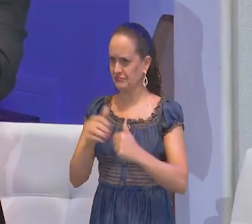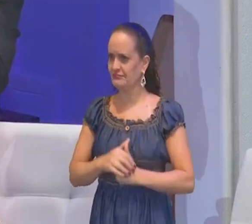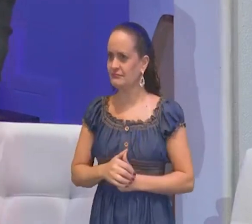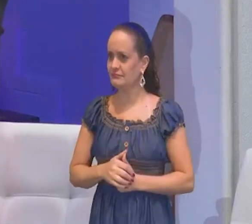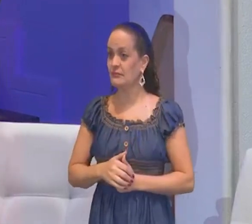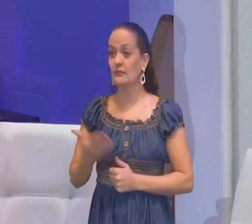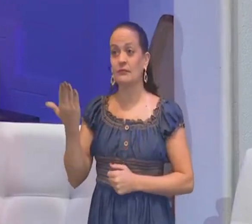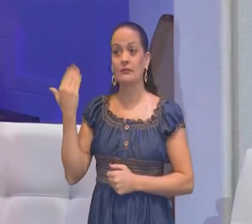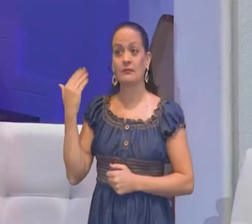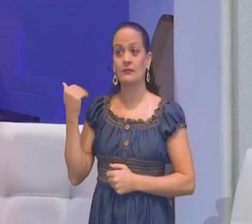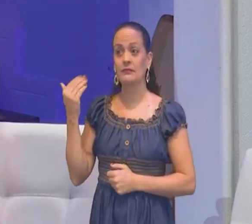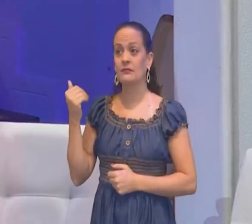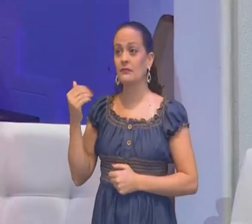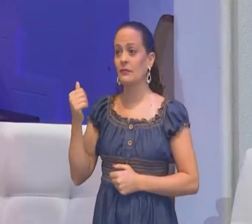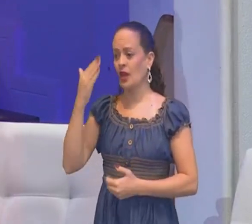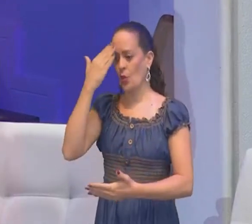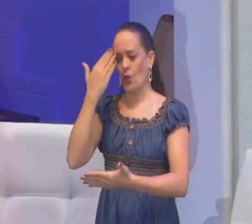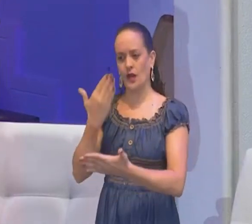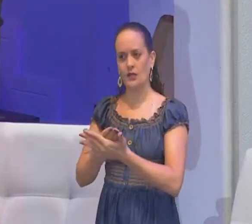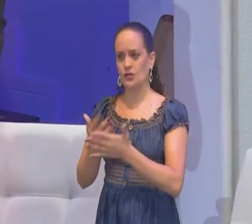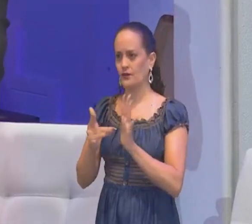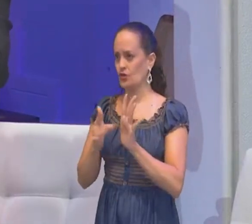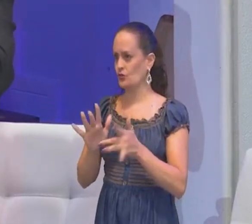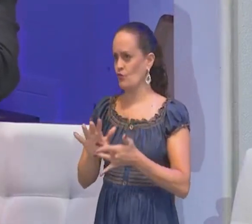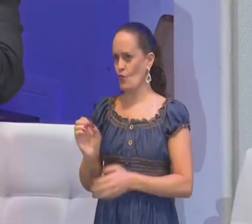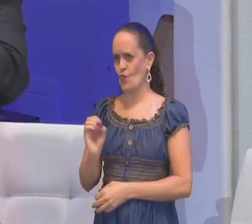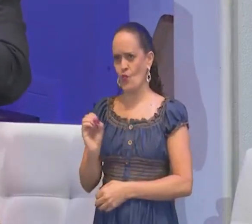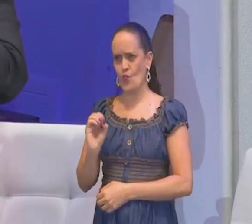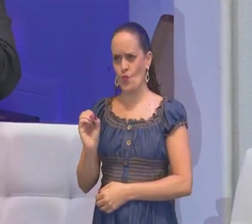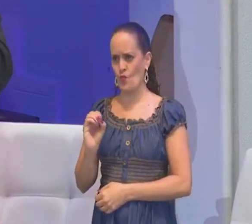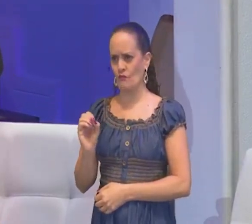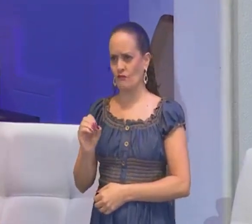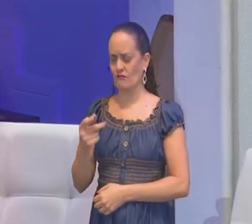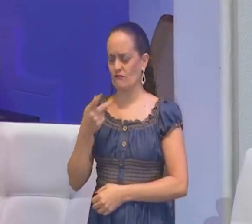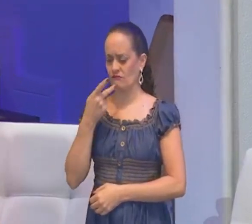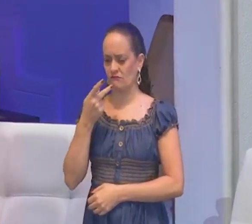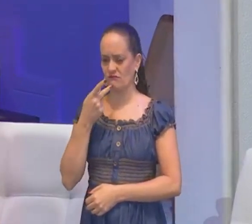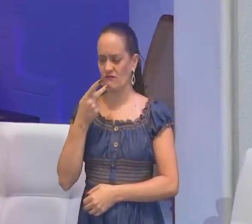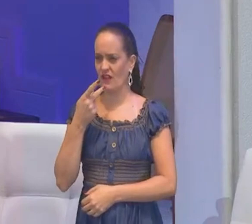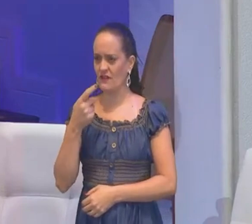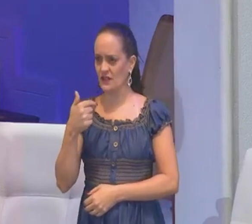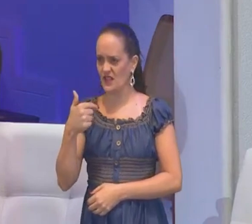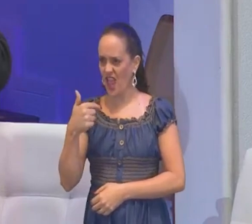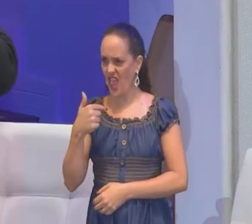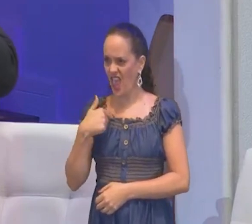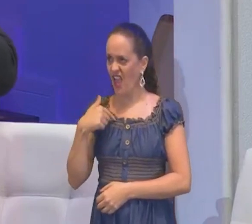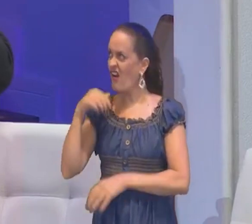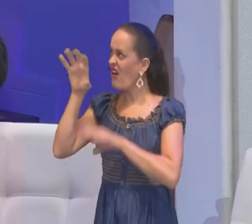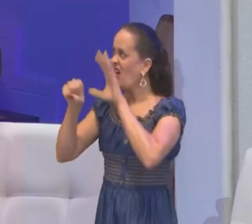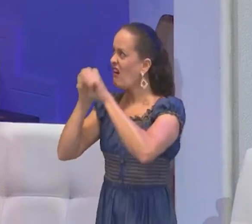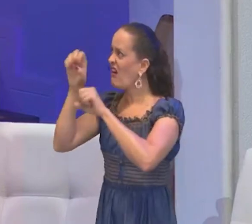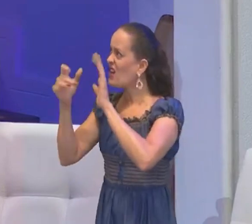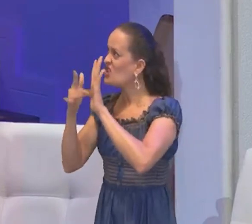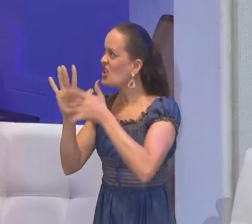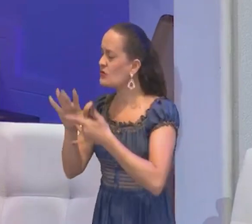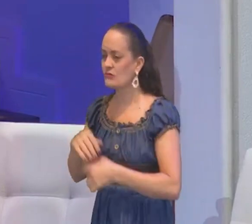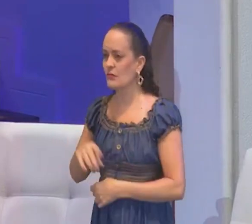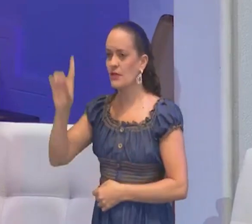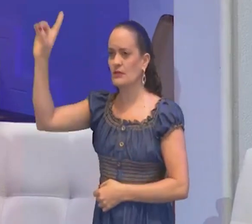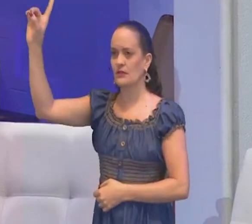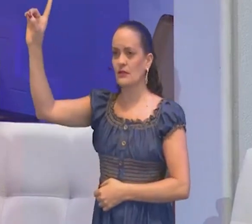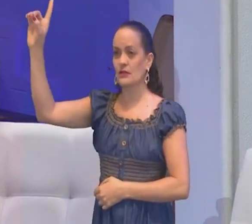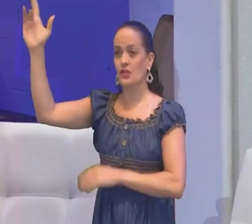ateu por mais de 18 anos, ele afirmou que ele não correu atrás de Jesus, mas Jesus veio ao seu